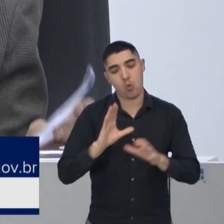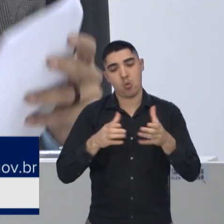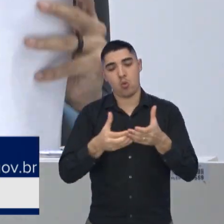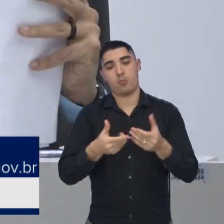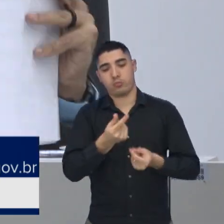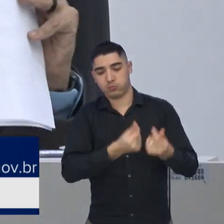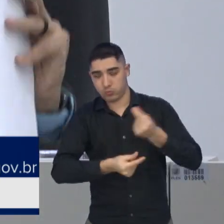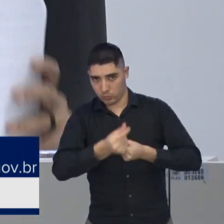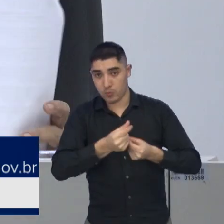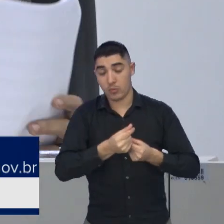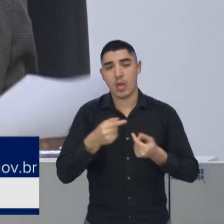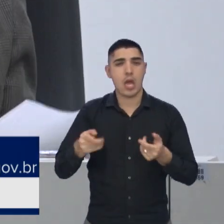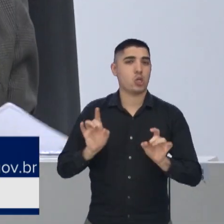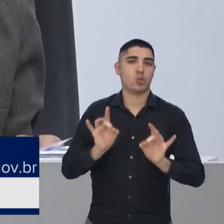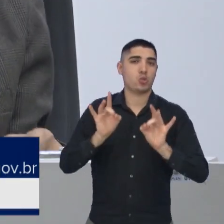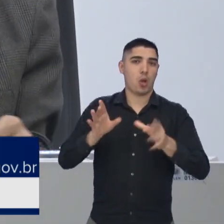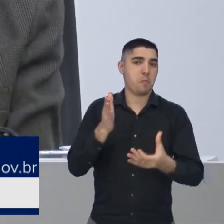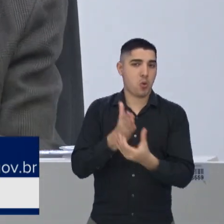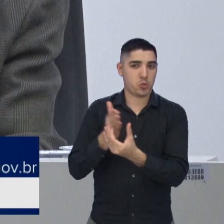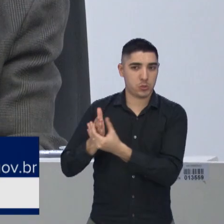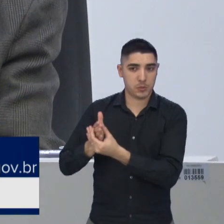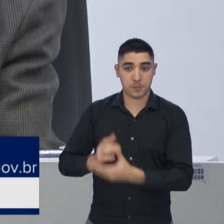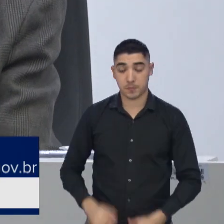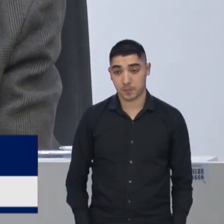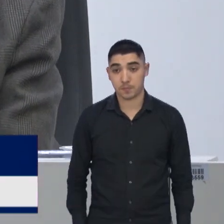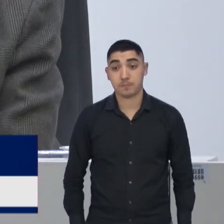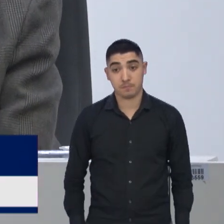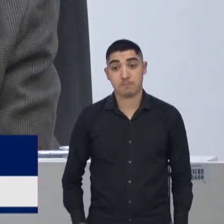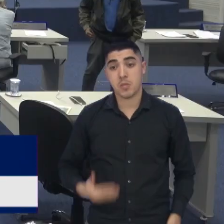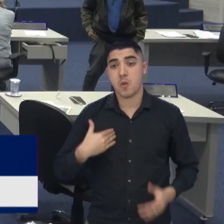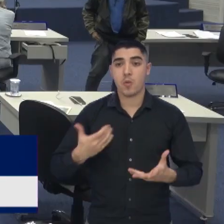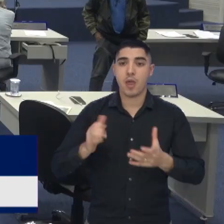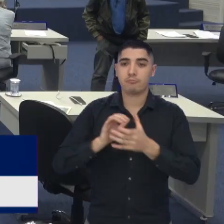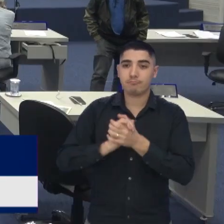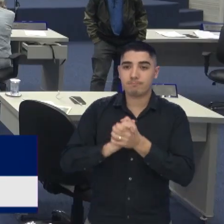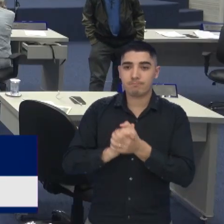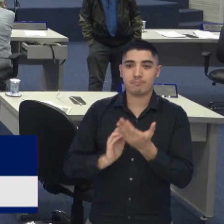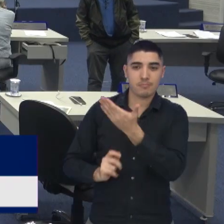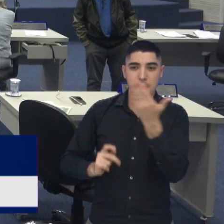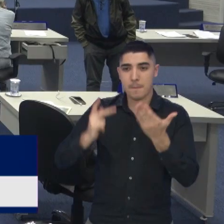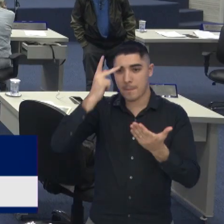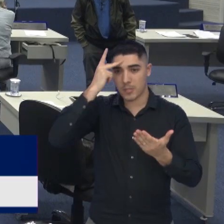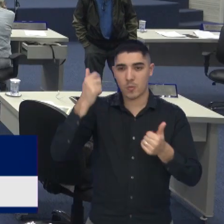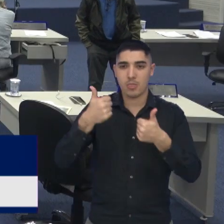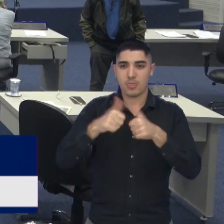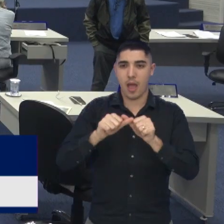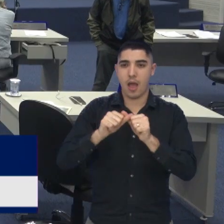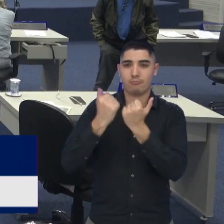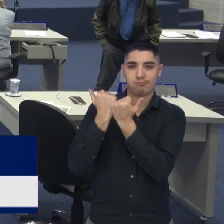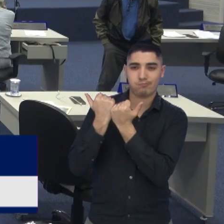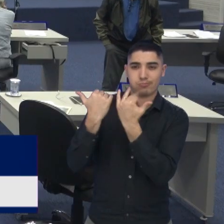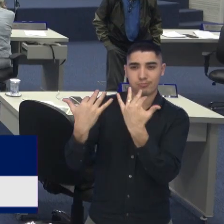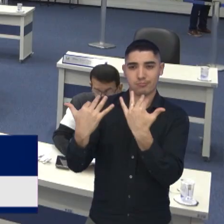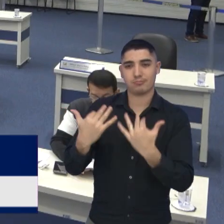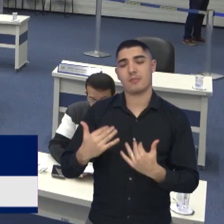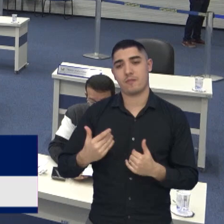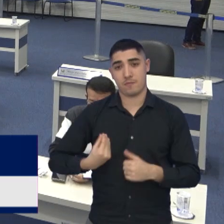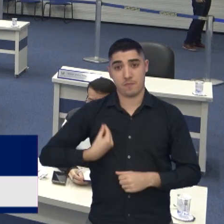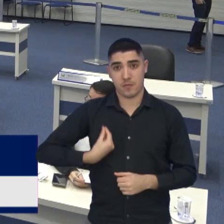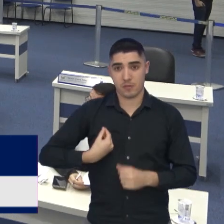novos processos, senhor presidente. Quero cumprimentar o pessoal que está na galeria em nome do Aécio do Postinho. Seja bem-vindo aqui